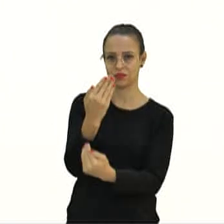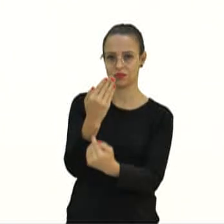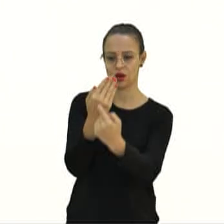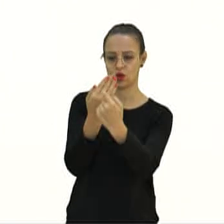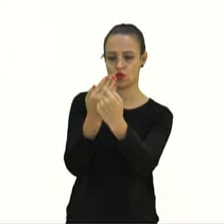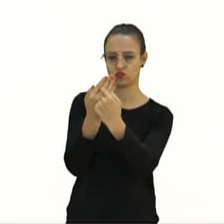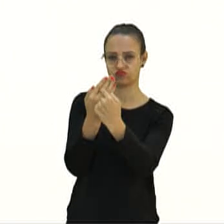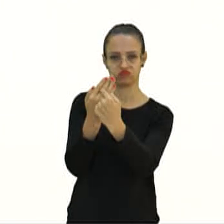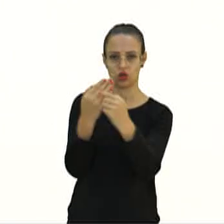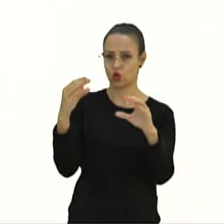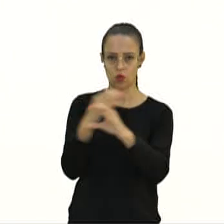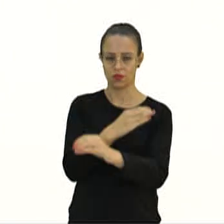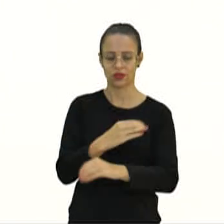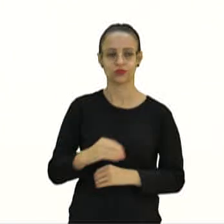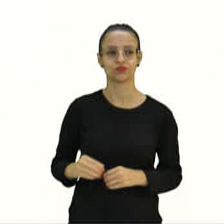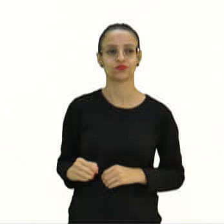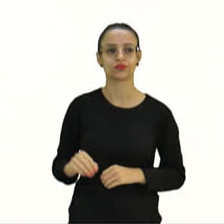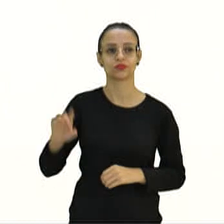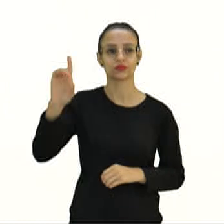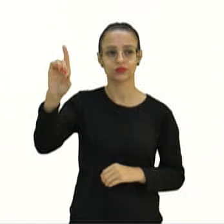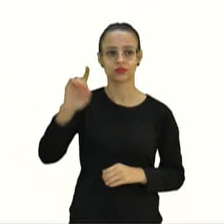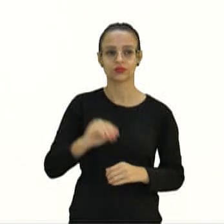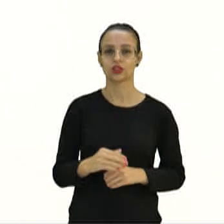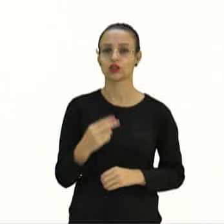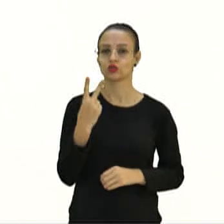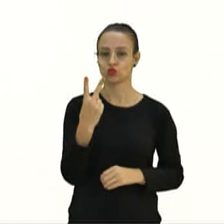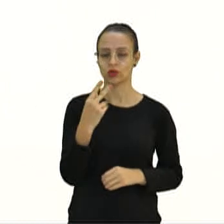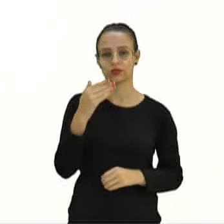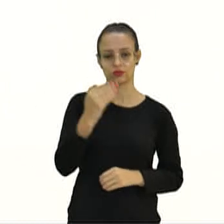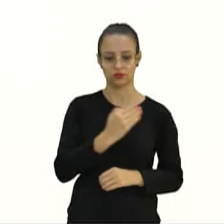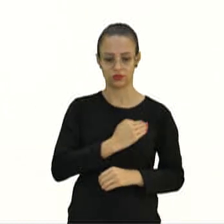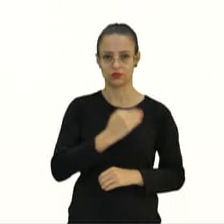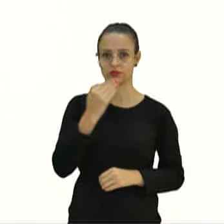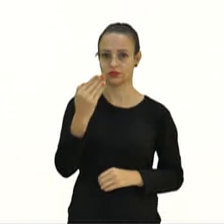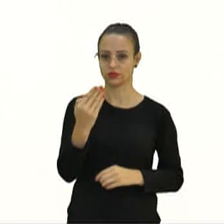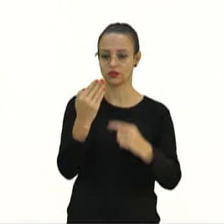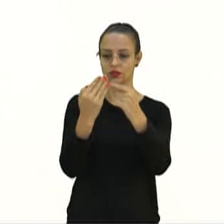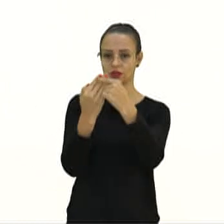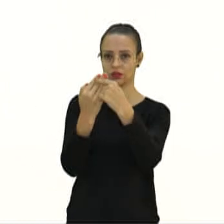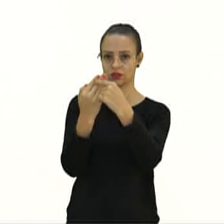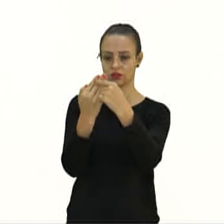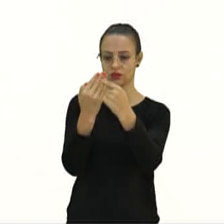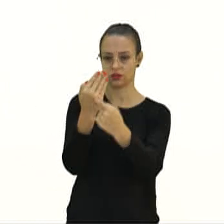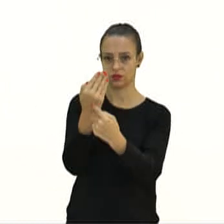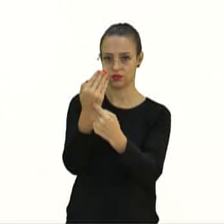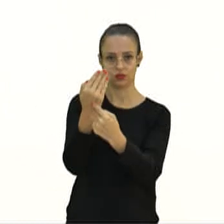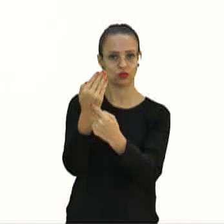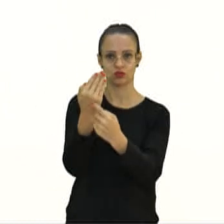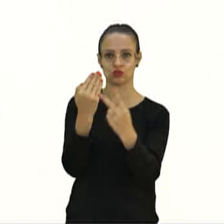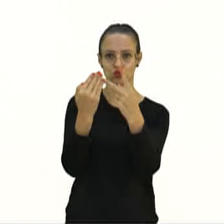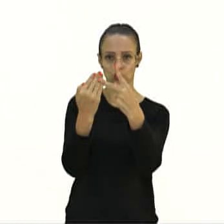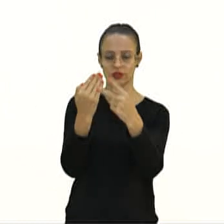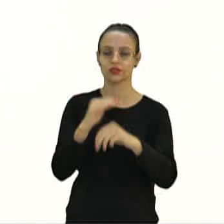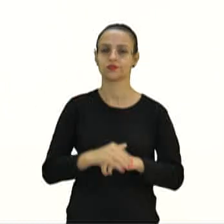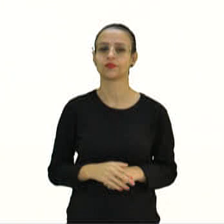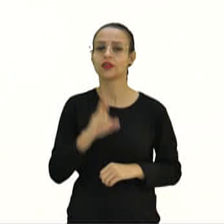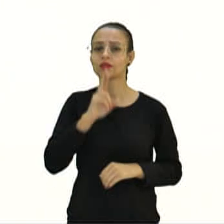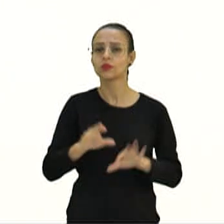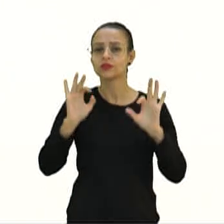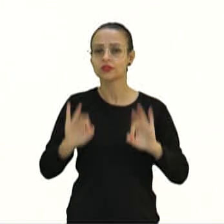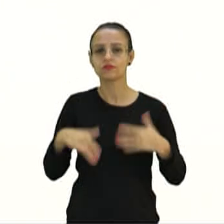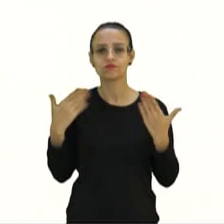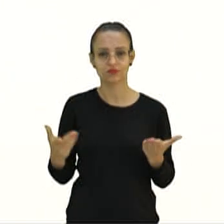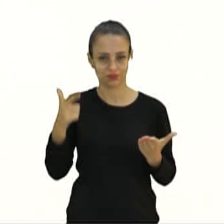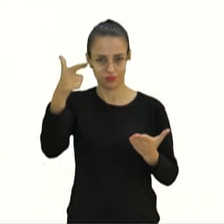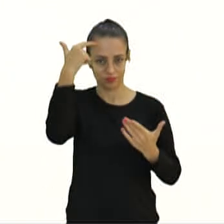muscular incompleto. E letra D, 2 cavidades, sendo um átrio e um ventrículo. Qual será a resposta certa?